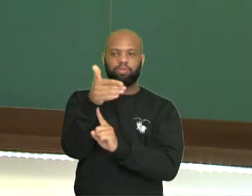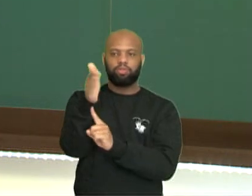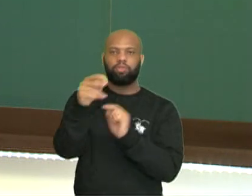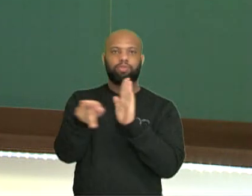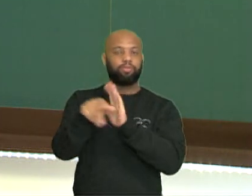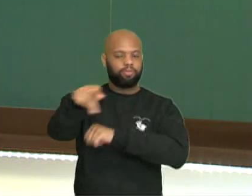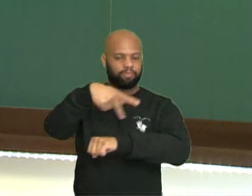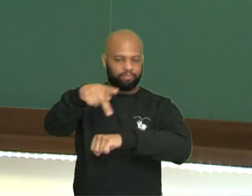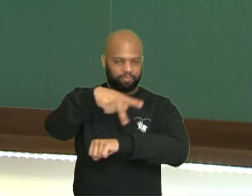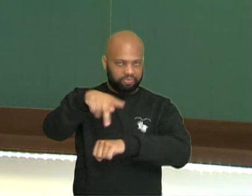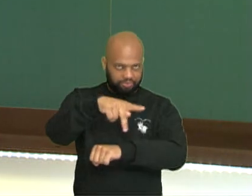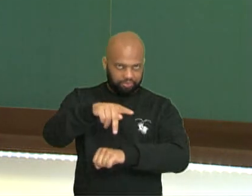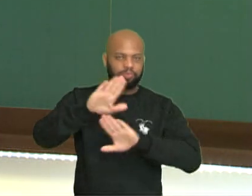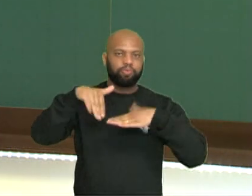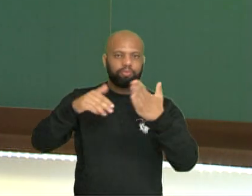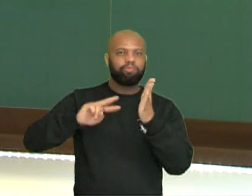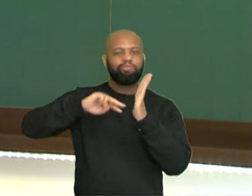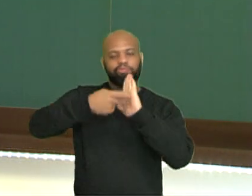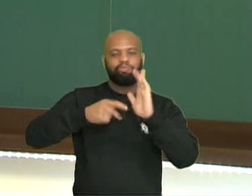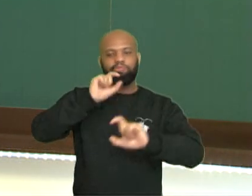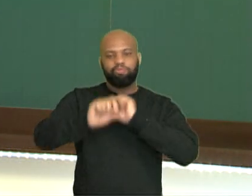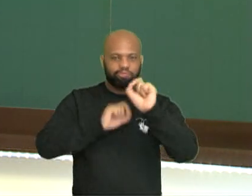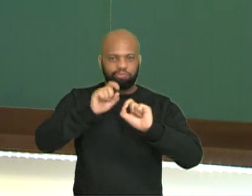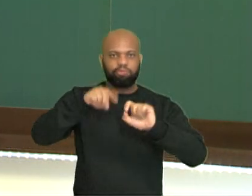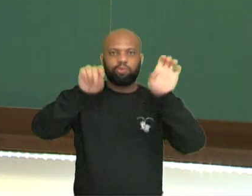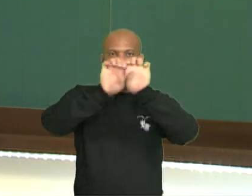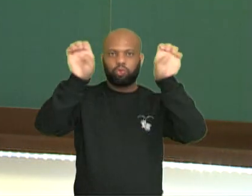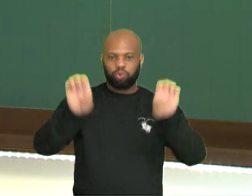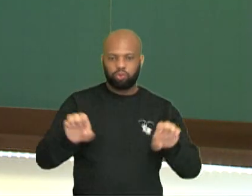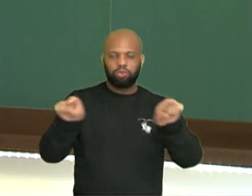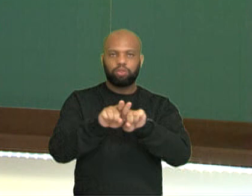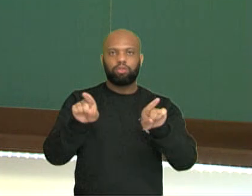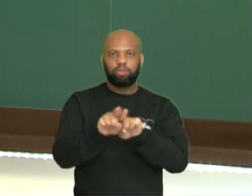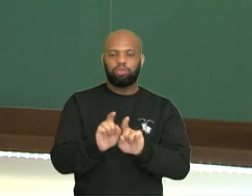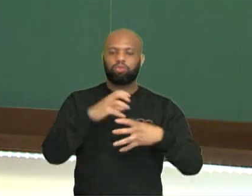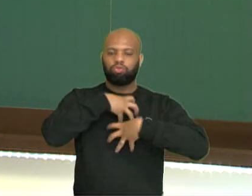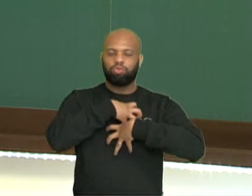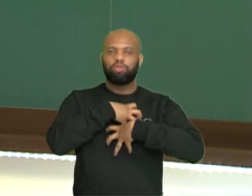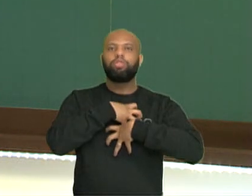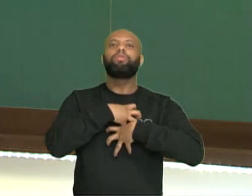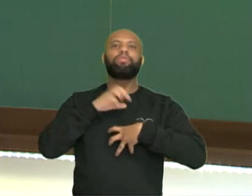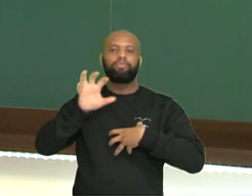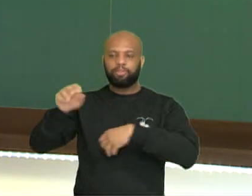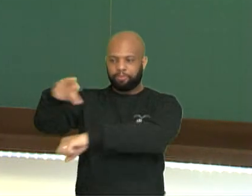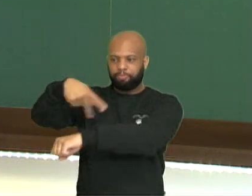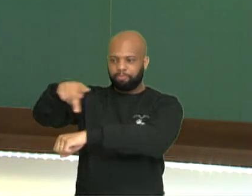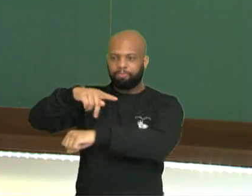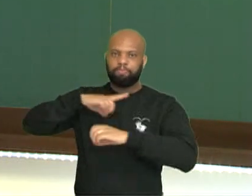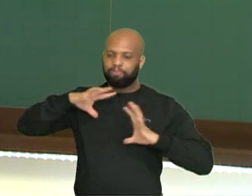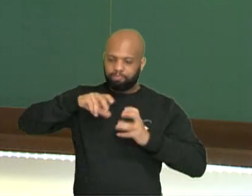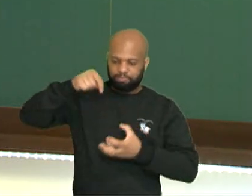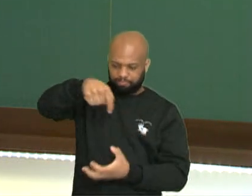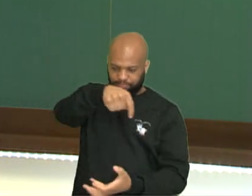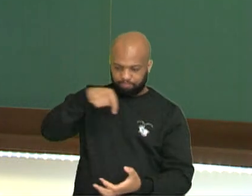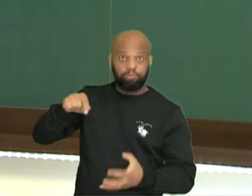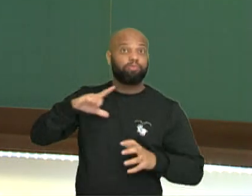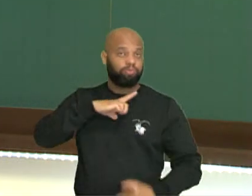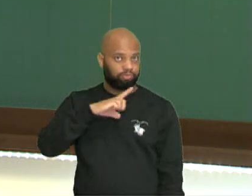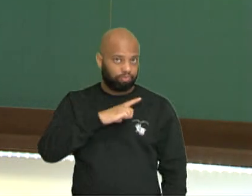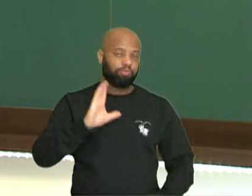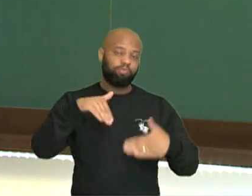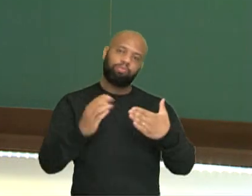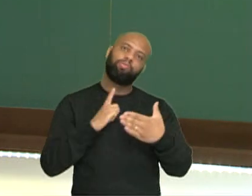é emblemática e simboliza a estrutura e o status do Estado presente em todo o planeta. Dentro